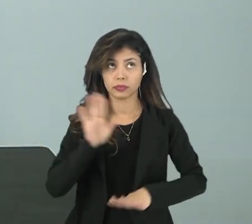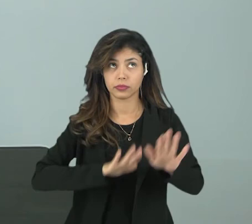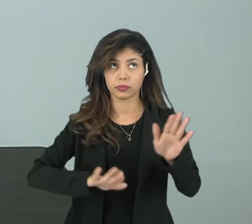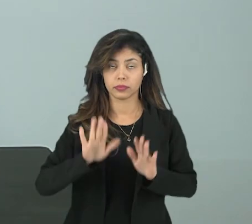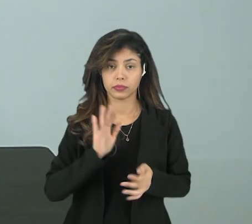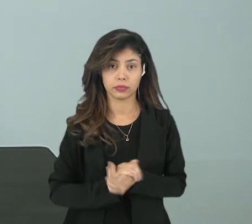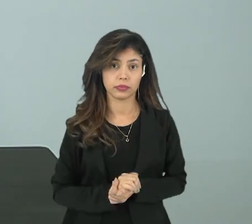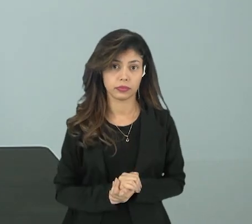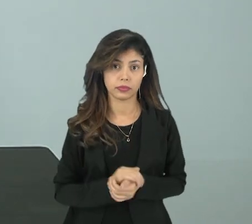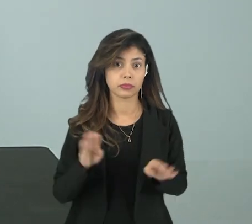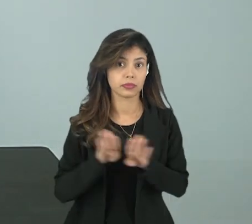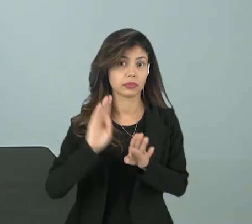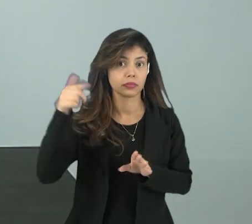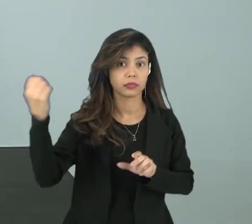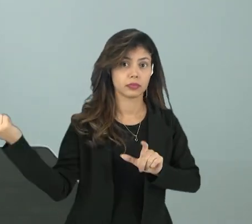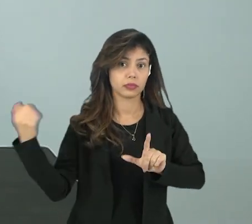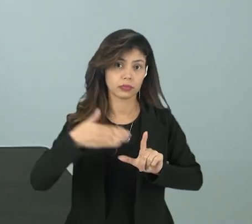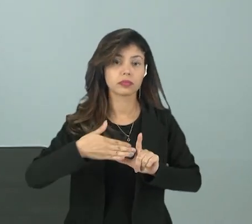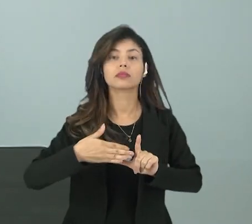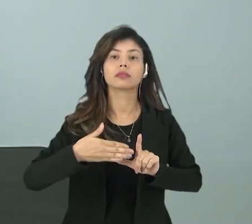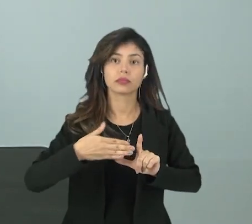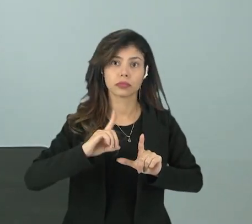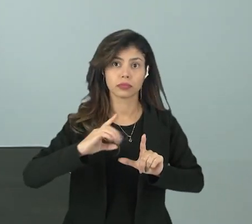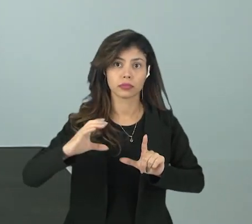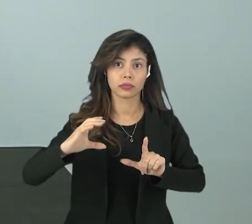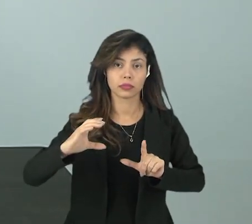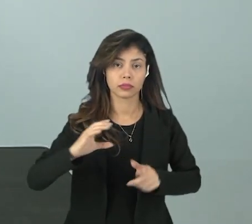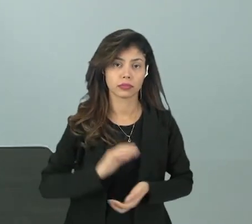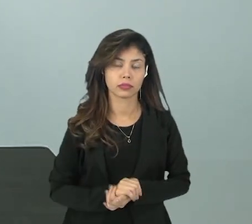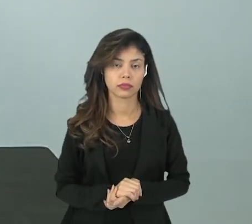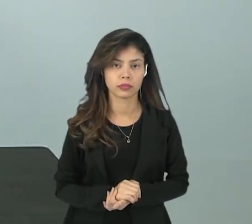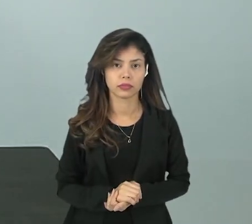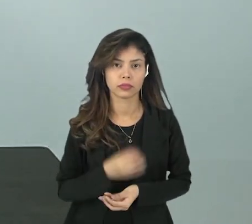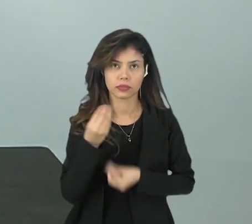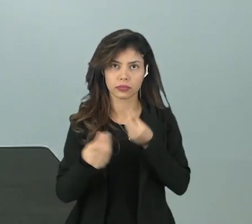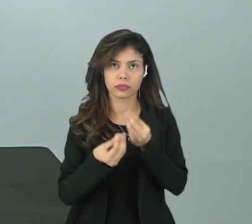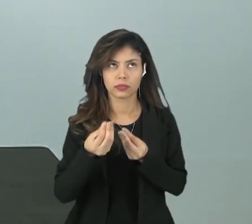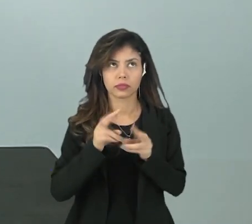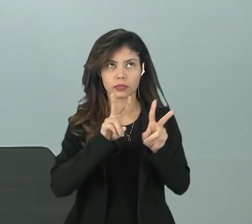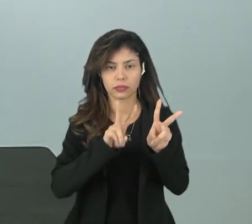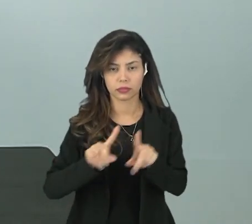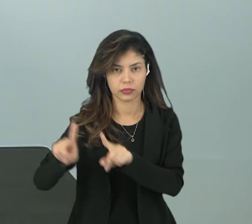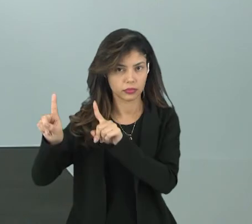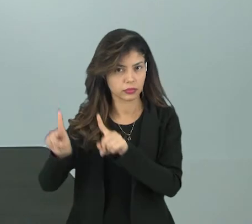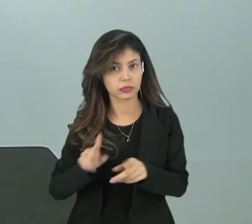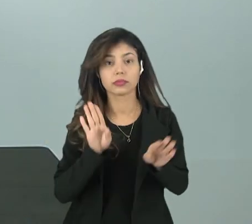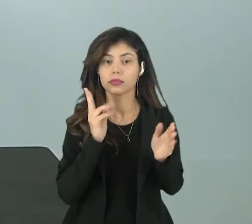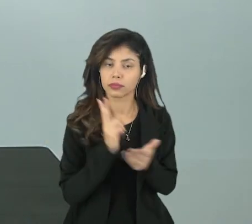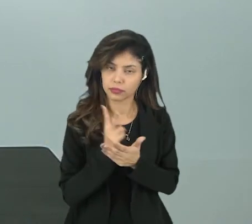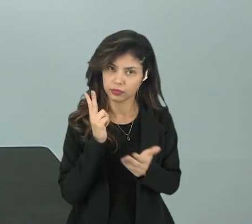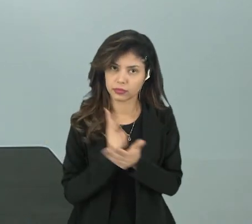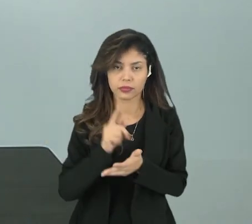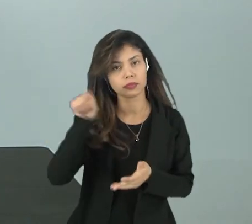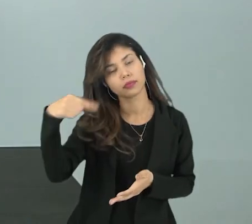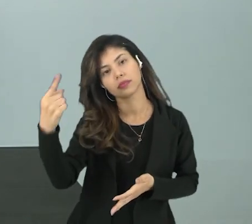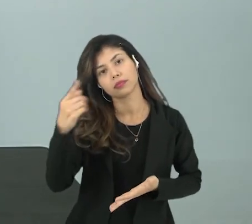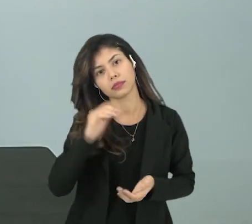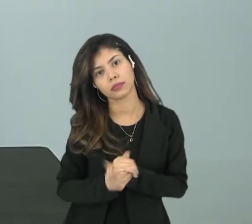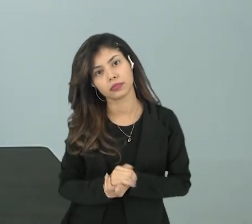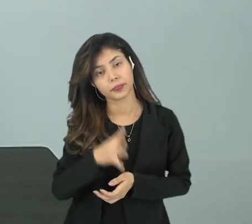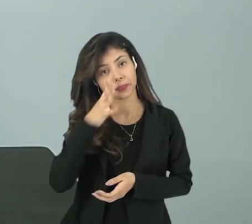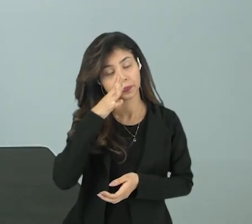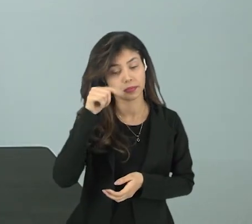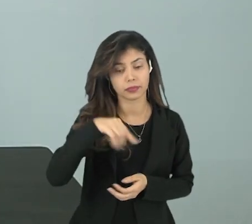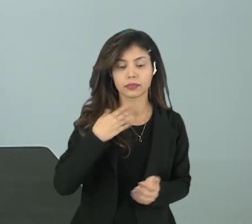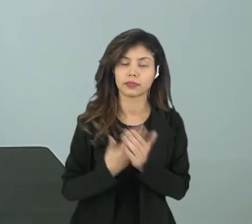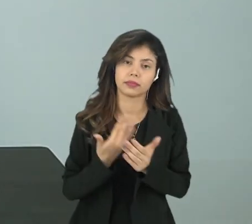natureza. E também vá lá na nossa plataforma Eduque, como aparece aqui na telinha de vocês. Vá lá, assista